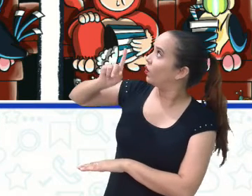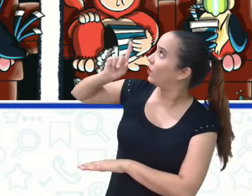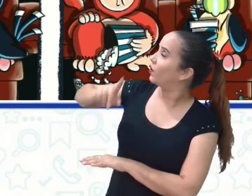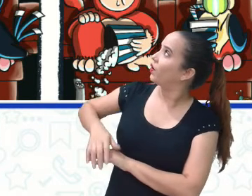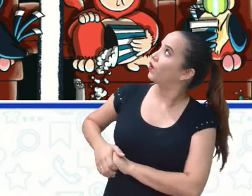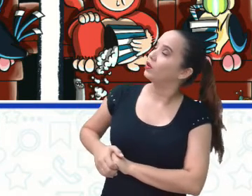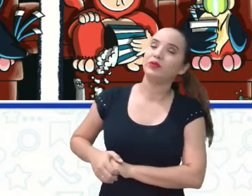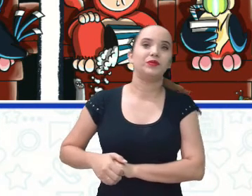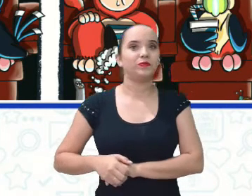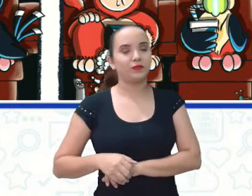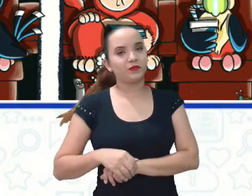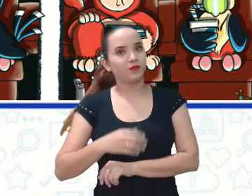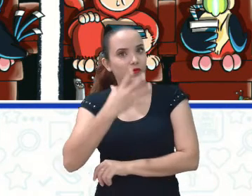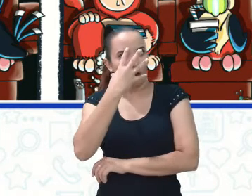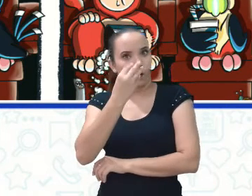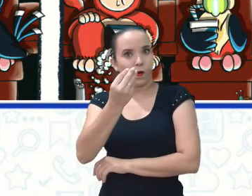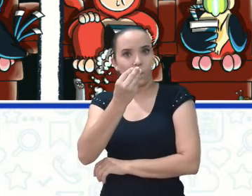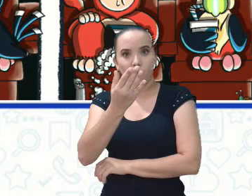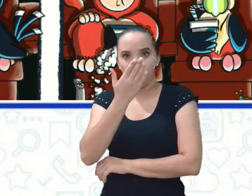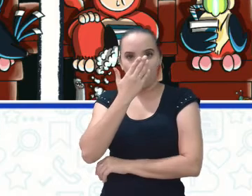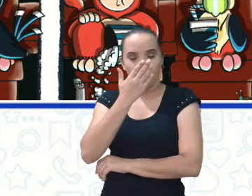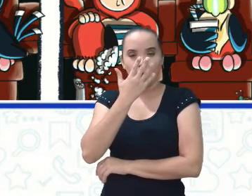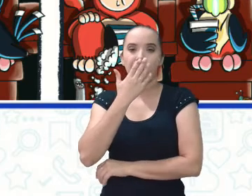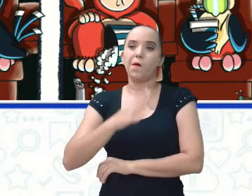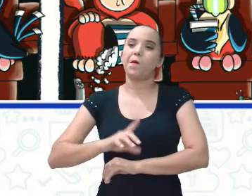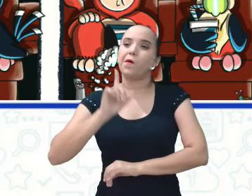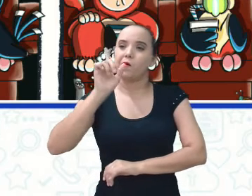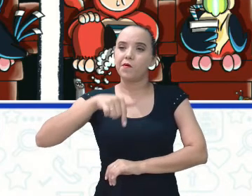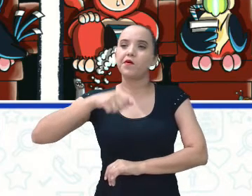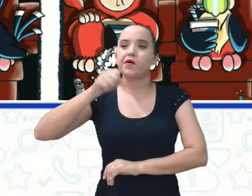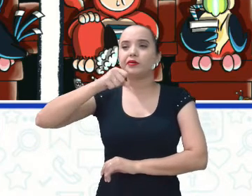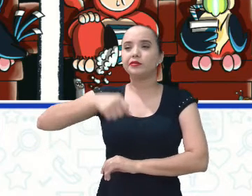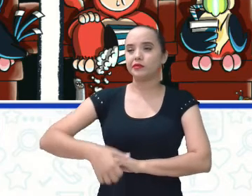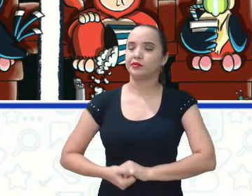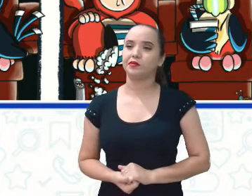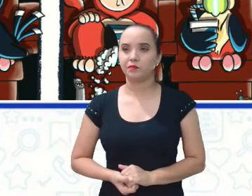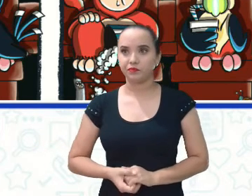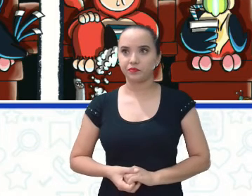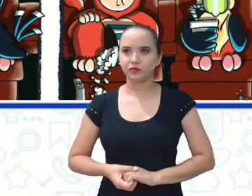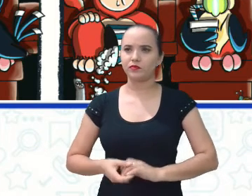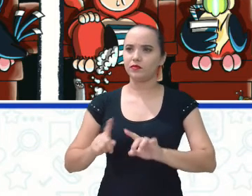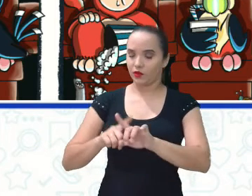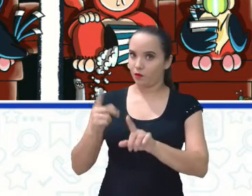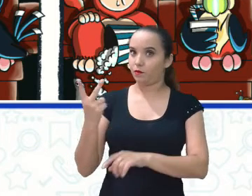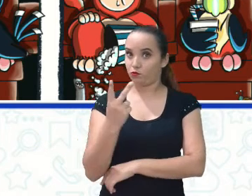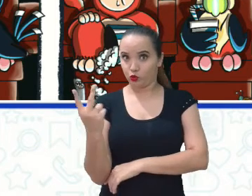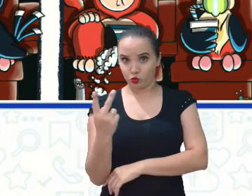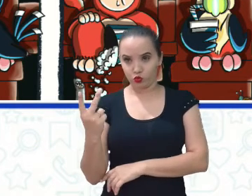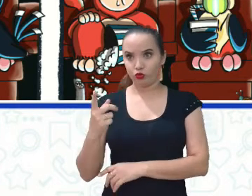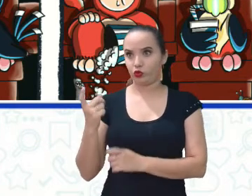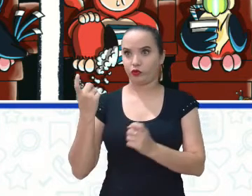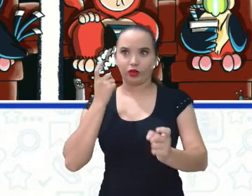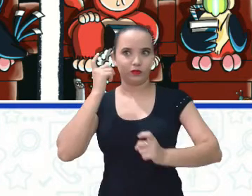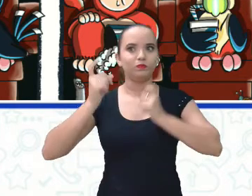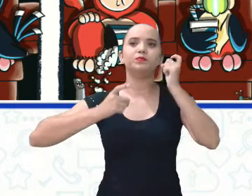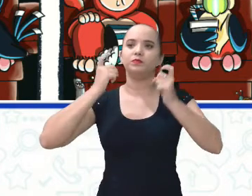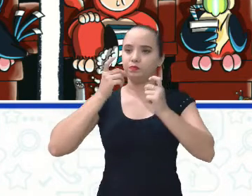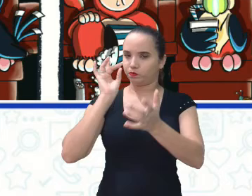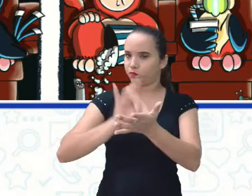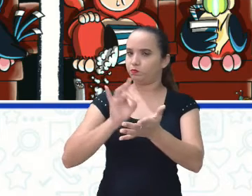Acho massa. Que ela E eu acho que sim. Alguns, não é? Mas os dois ficaram bem preocupados. Eles ficaram